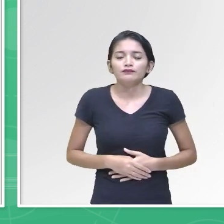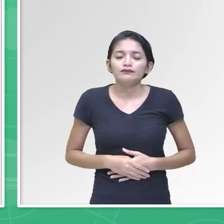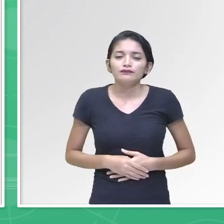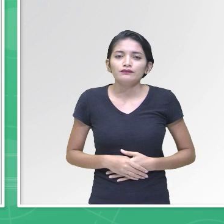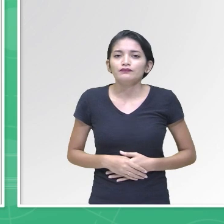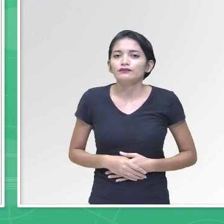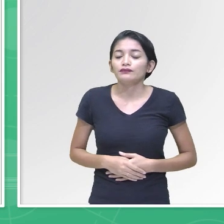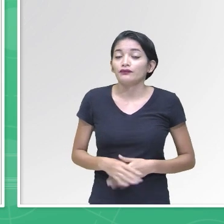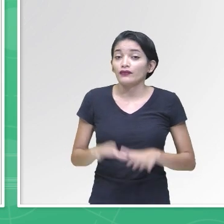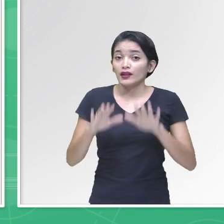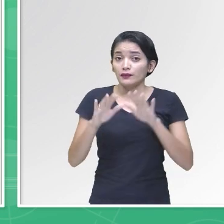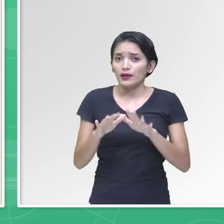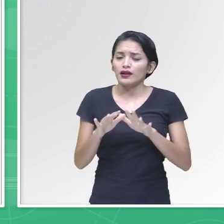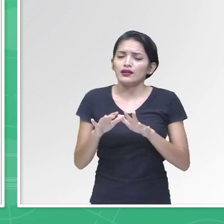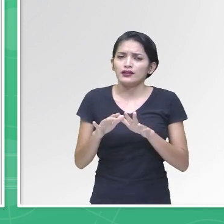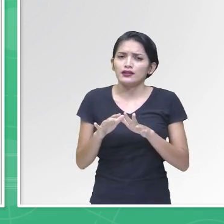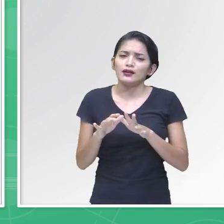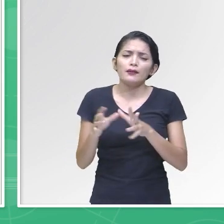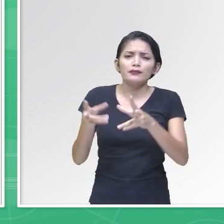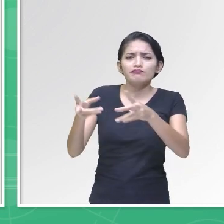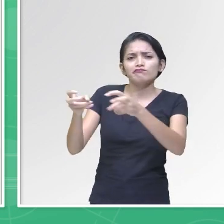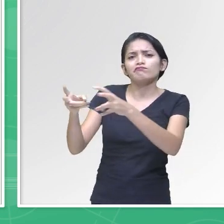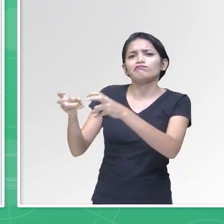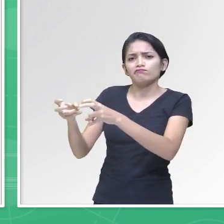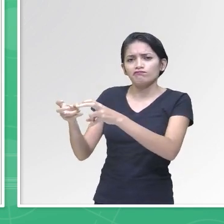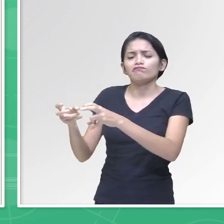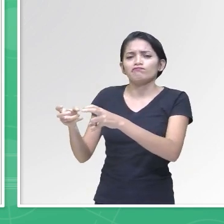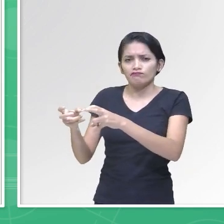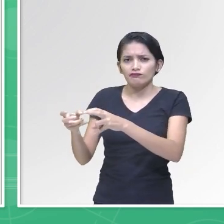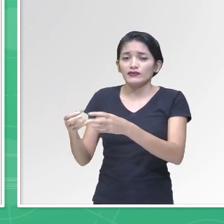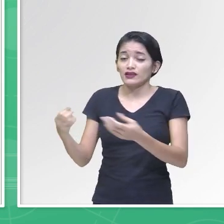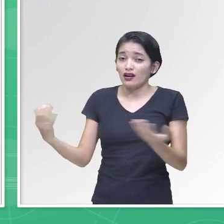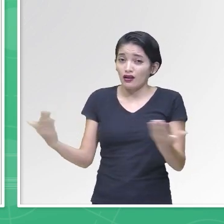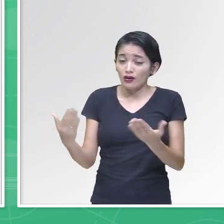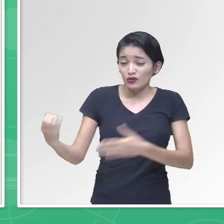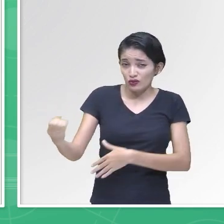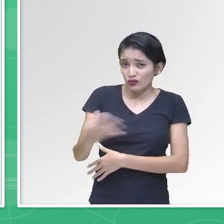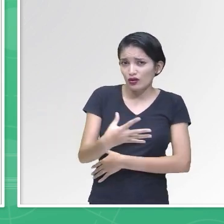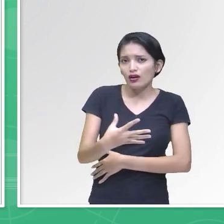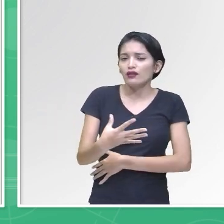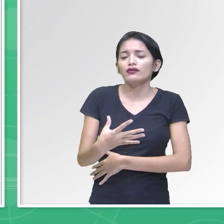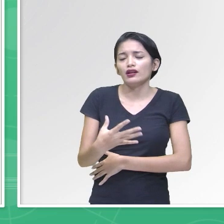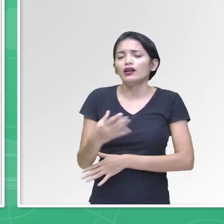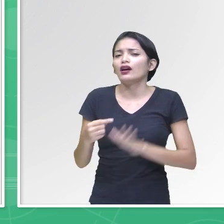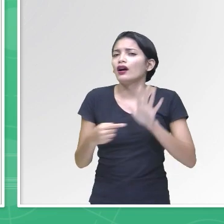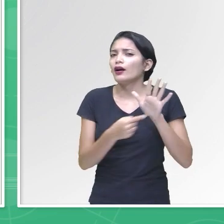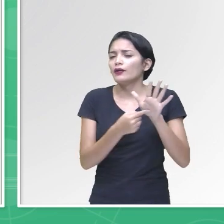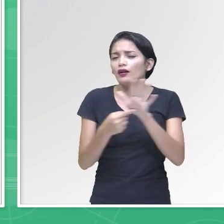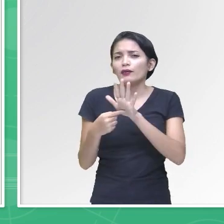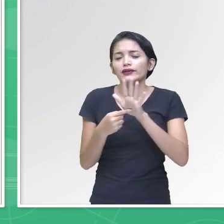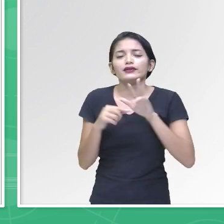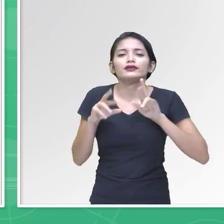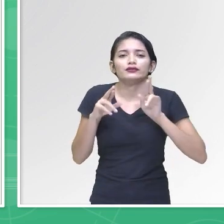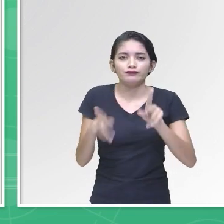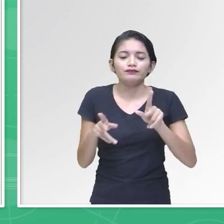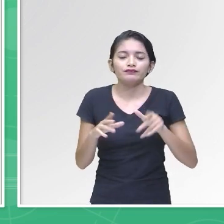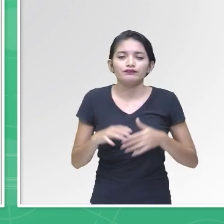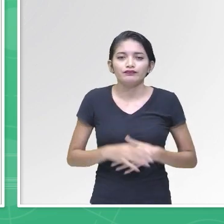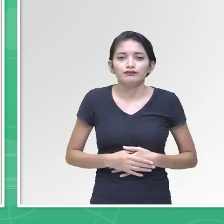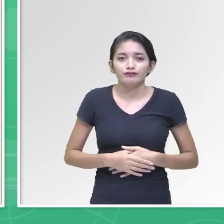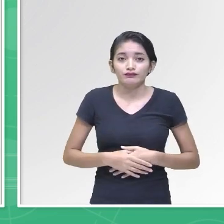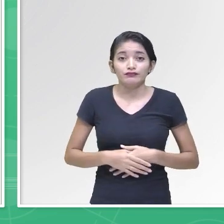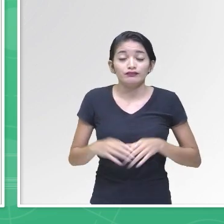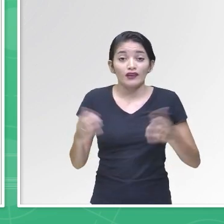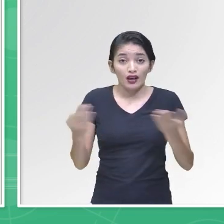a perspectiva atual, a gente percebe, né, vocês podem perceber, que ela se apresenta de modo diferente. Ficou claro